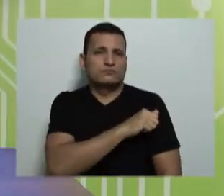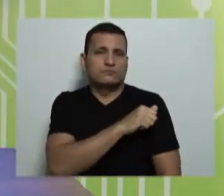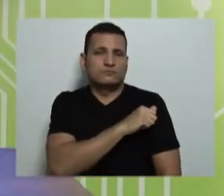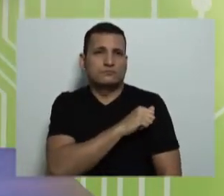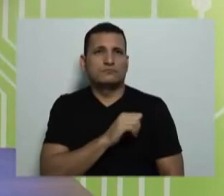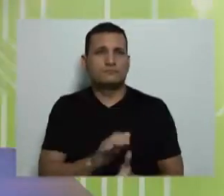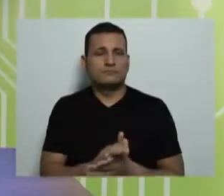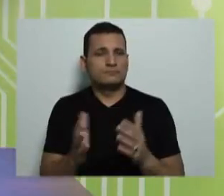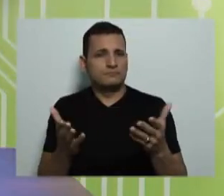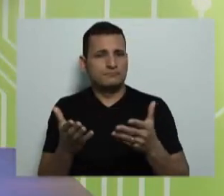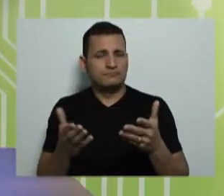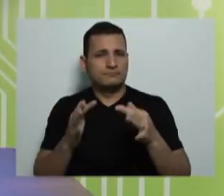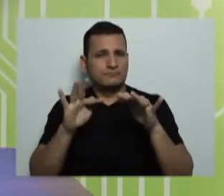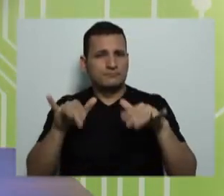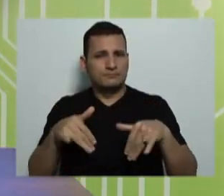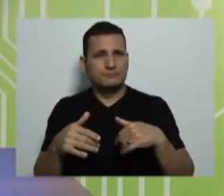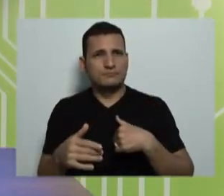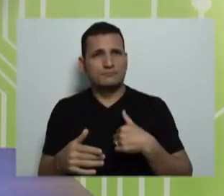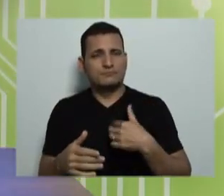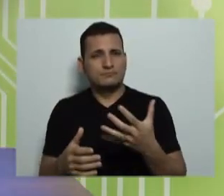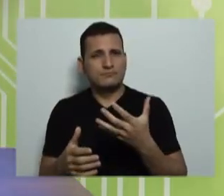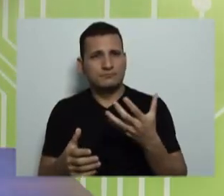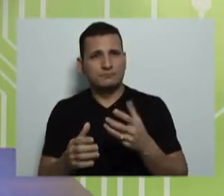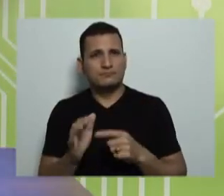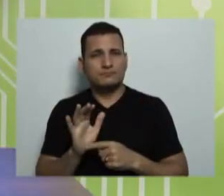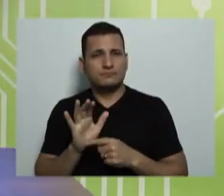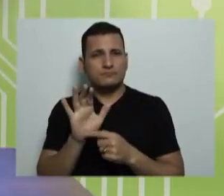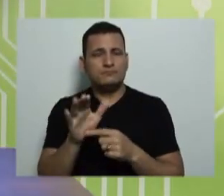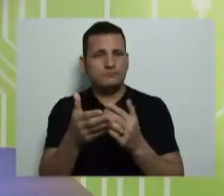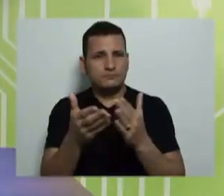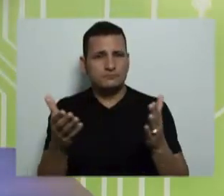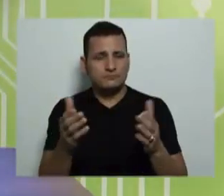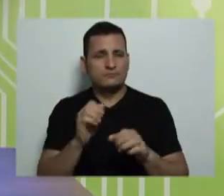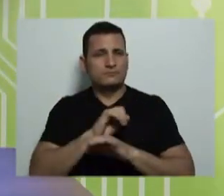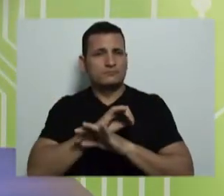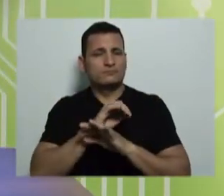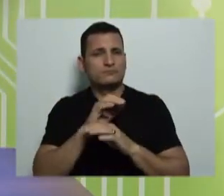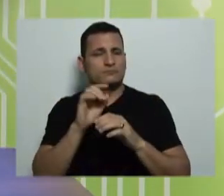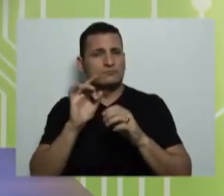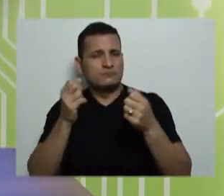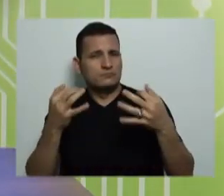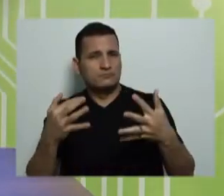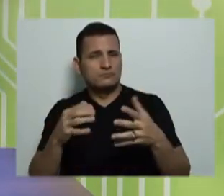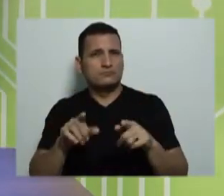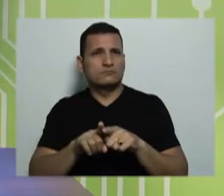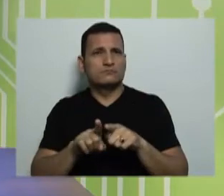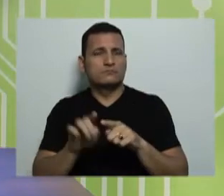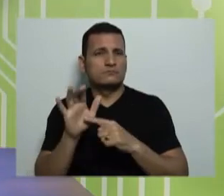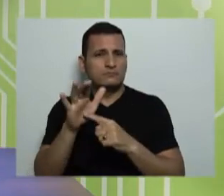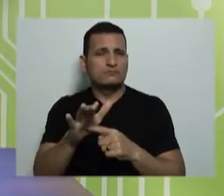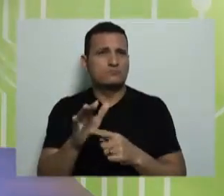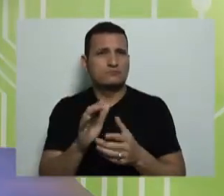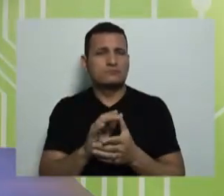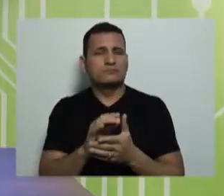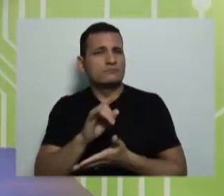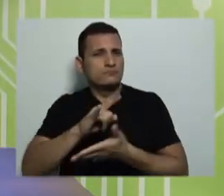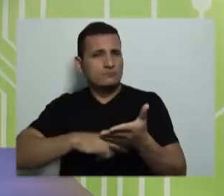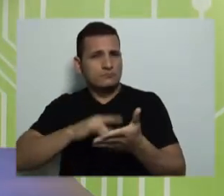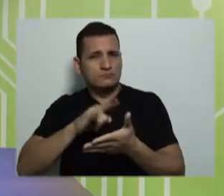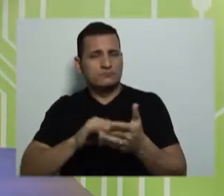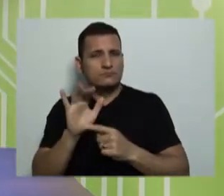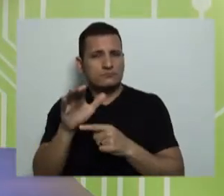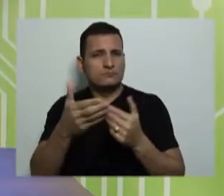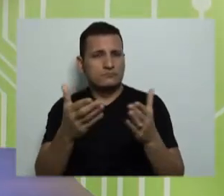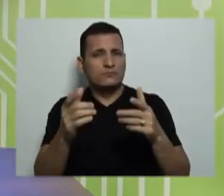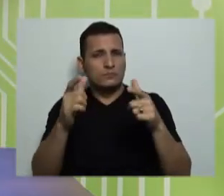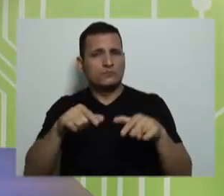Para finalizar, pessoal, eu gostaria de repassar aqui os esclarecimentos finais e mostrar os instrumentais e mostrar para vocês